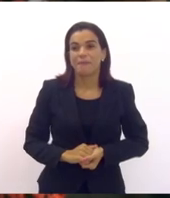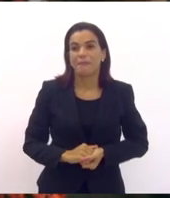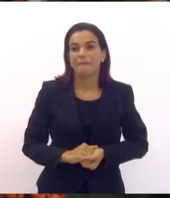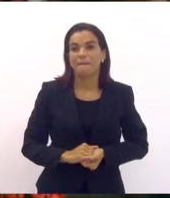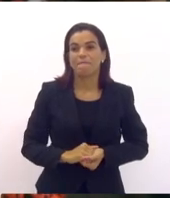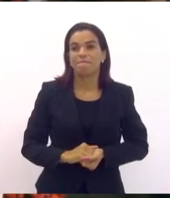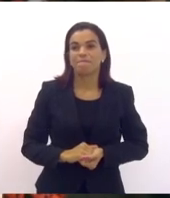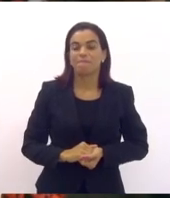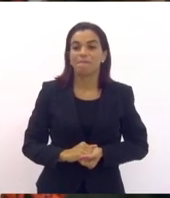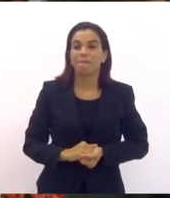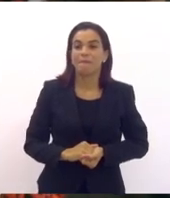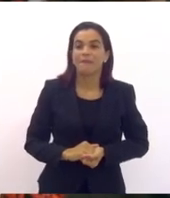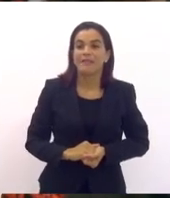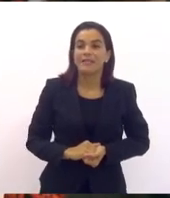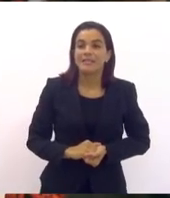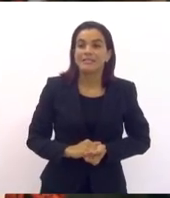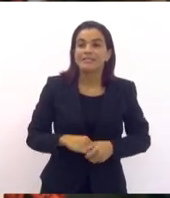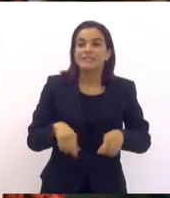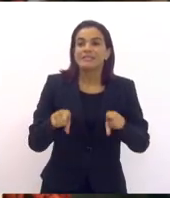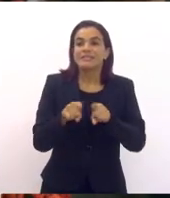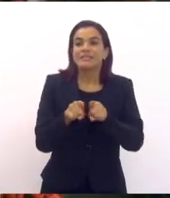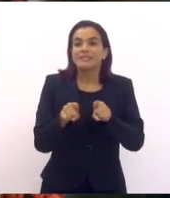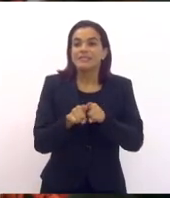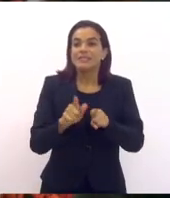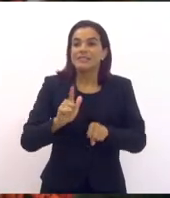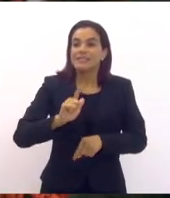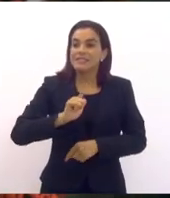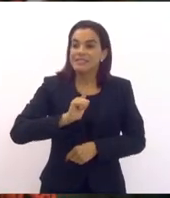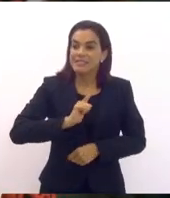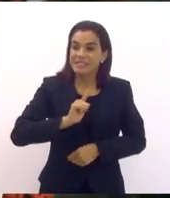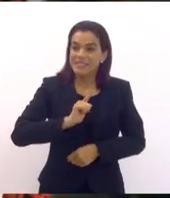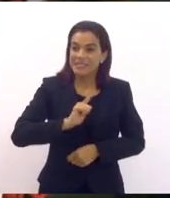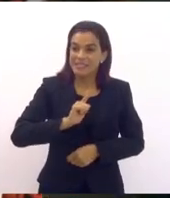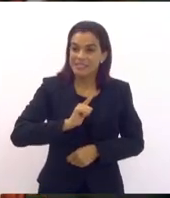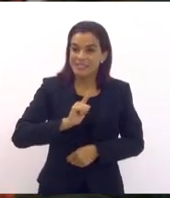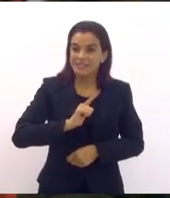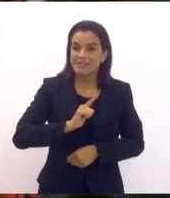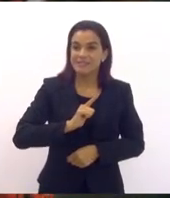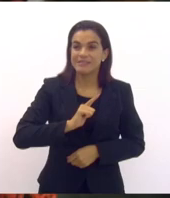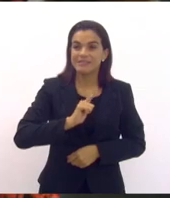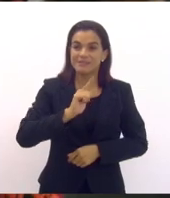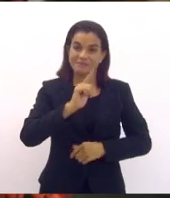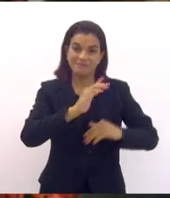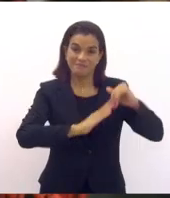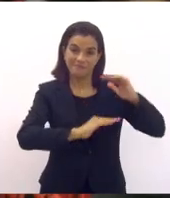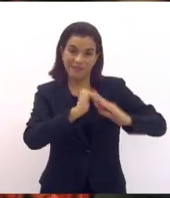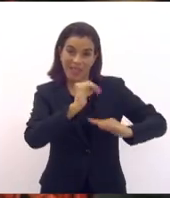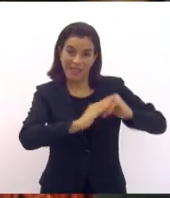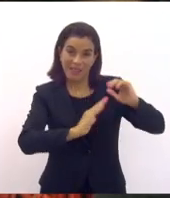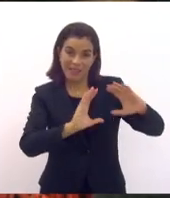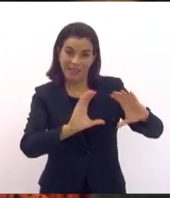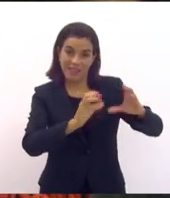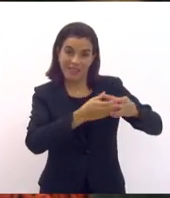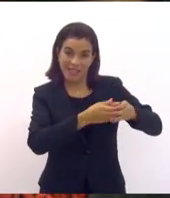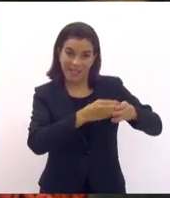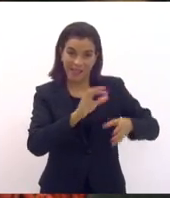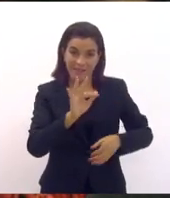o sim e Teremos nossa técnica Felipe tá em